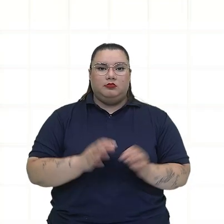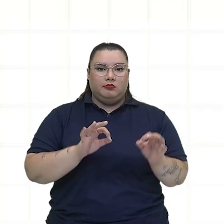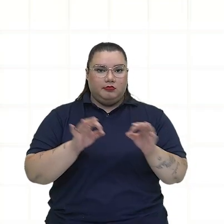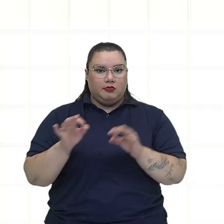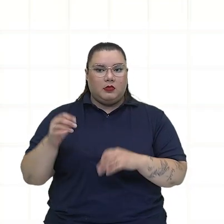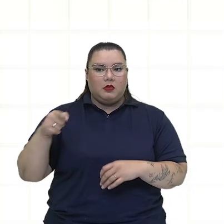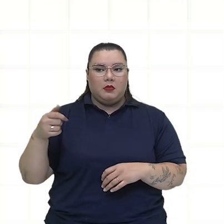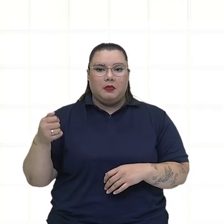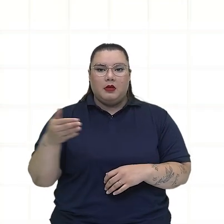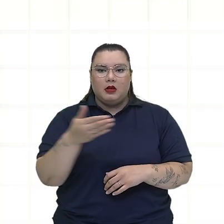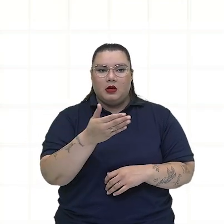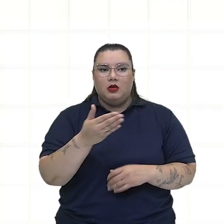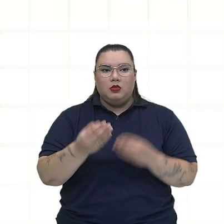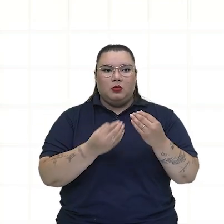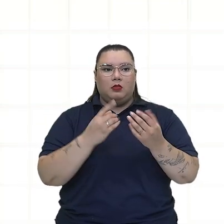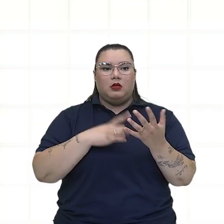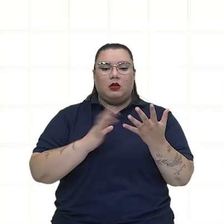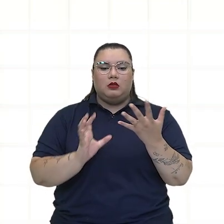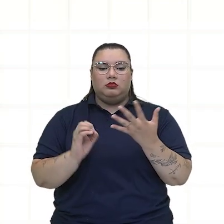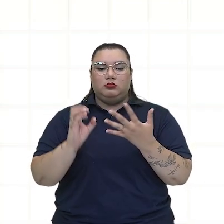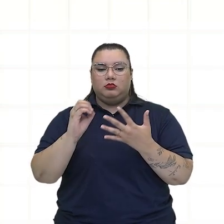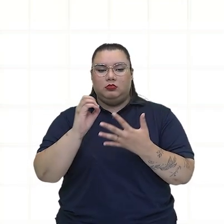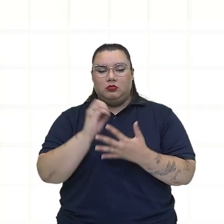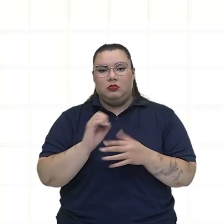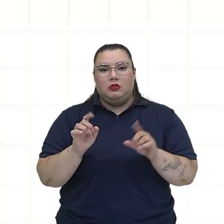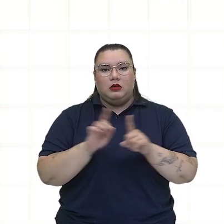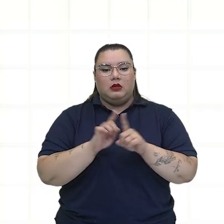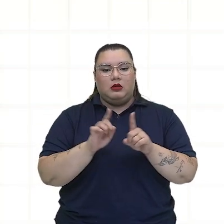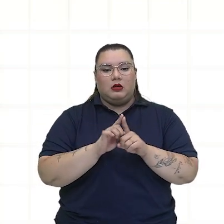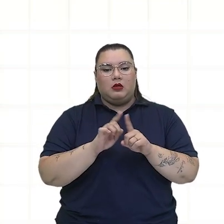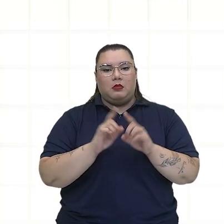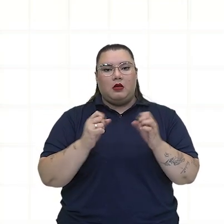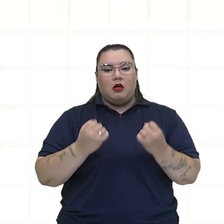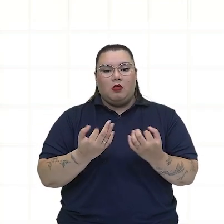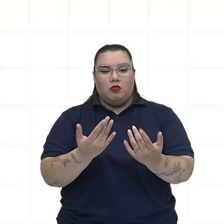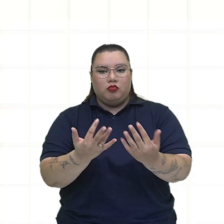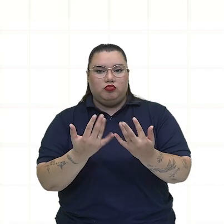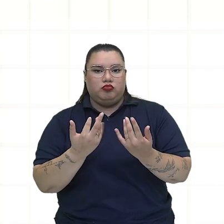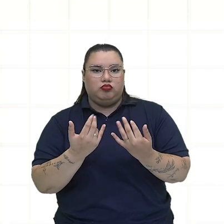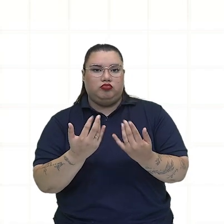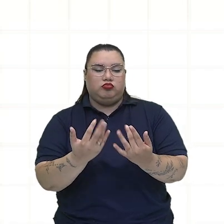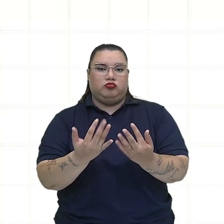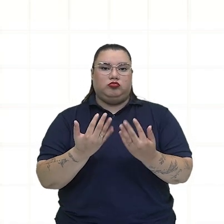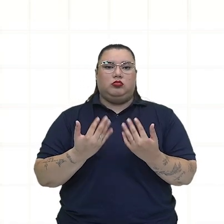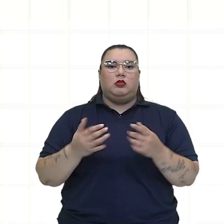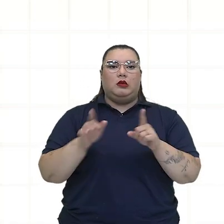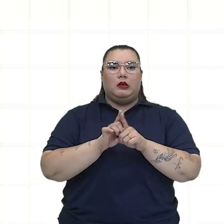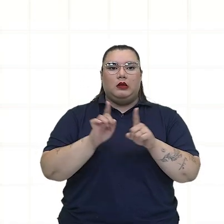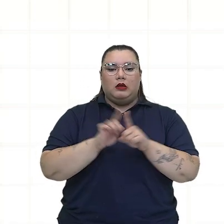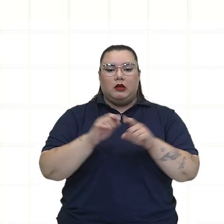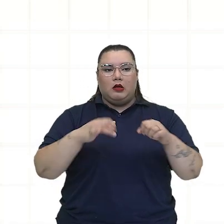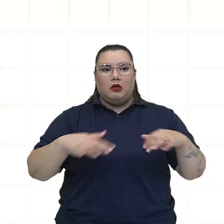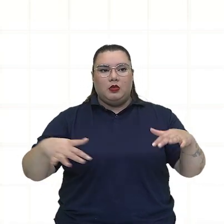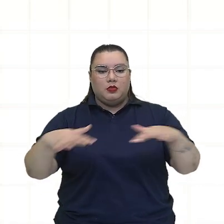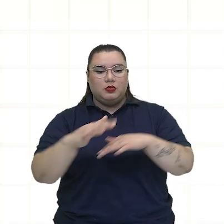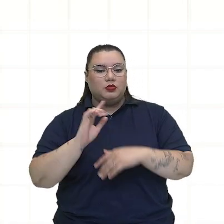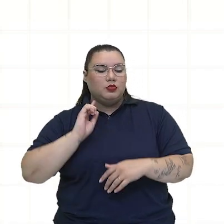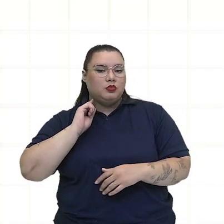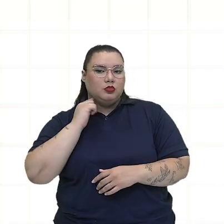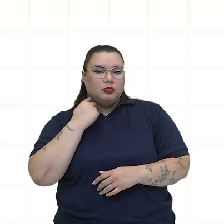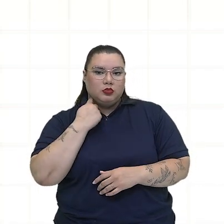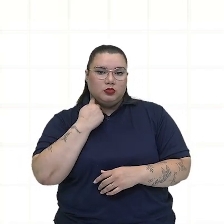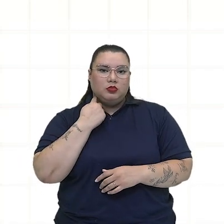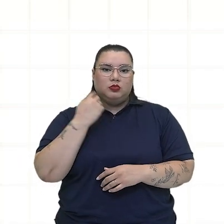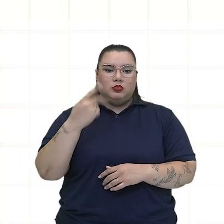predadores entre si. Vai ter ali um aumento das algas, vai ter até mesmo a poluição através